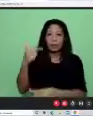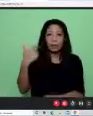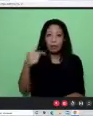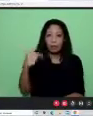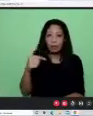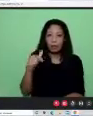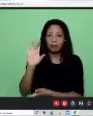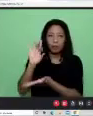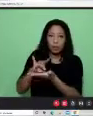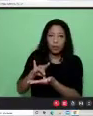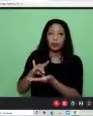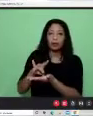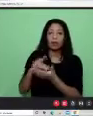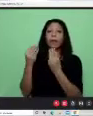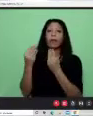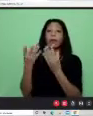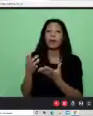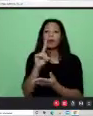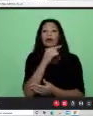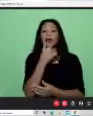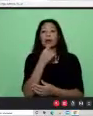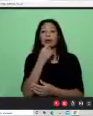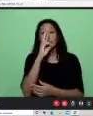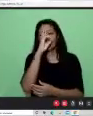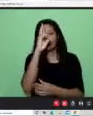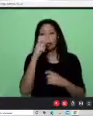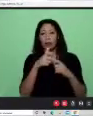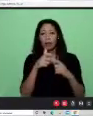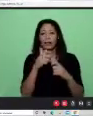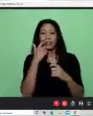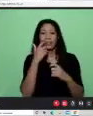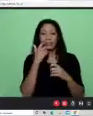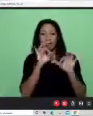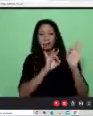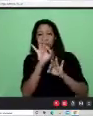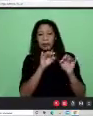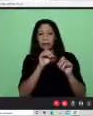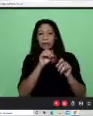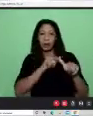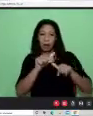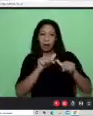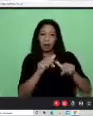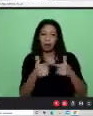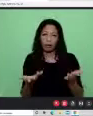para o odontólogo desempenhar suas funções. Com relação à internet,